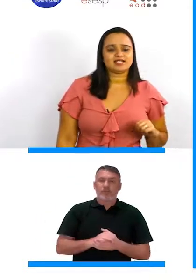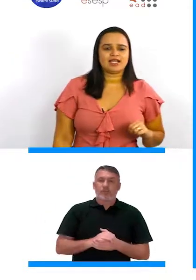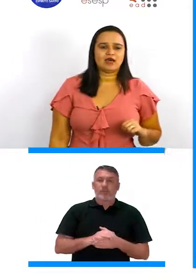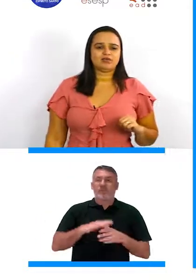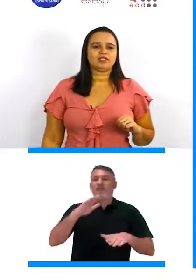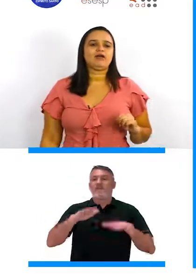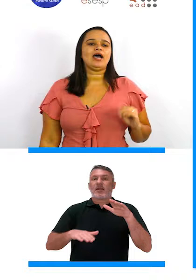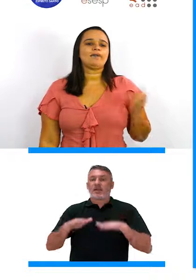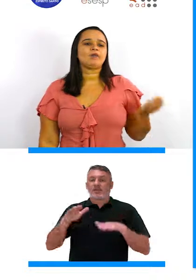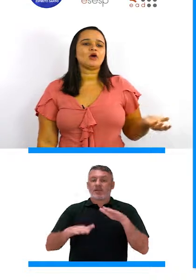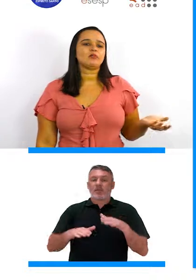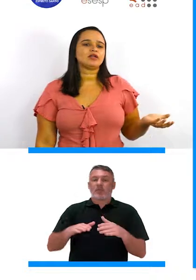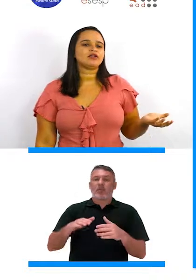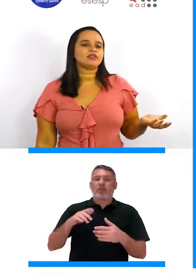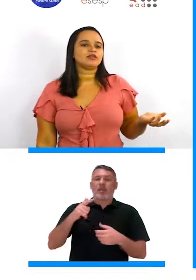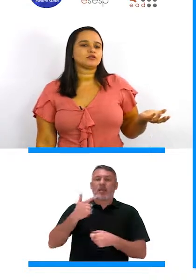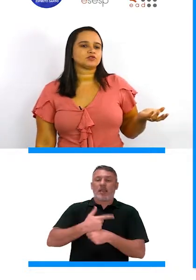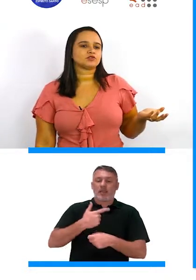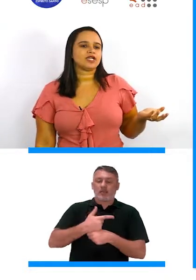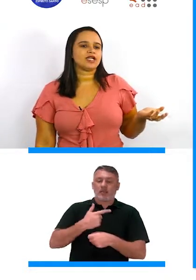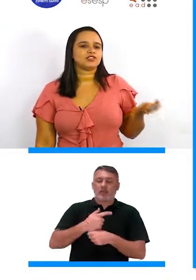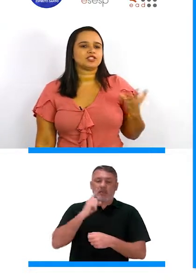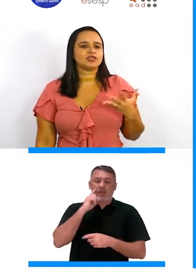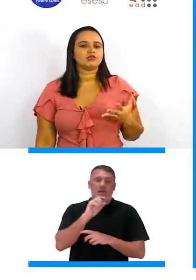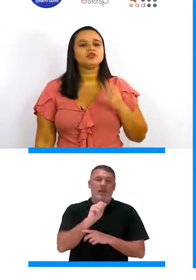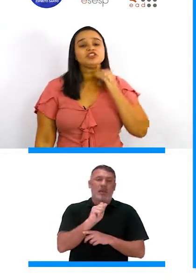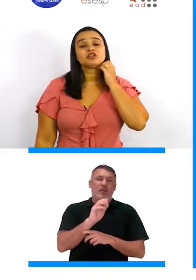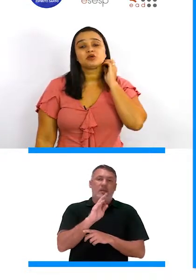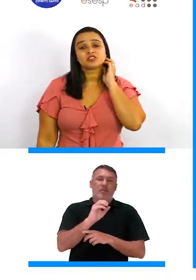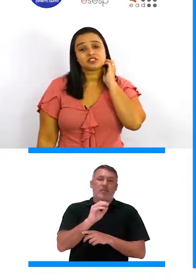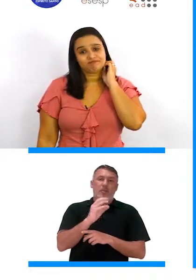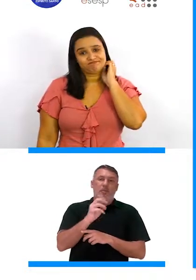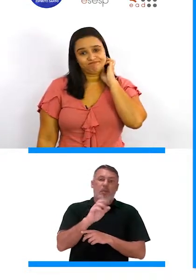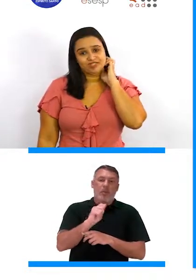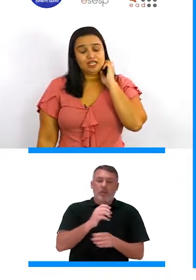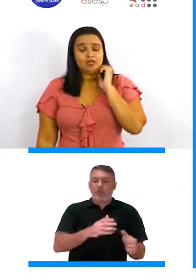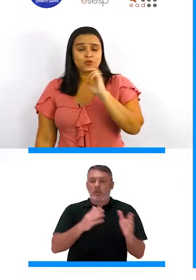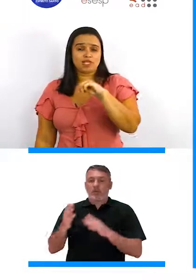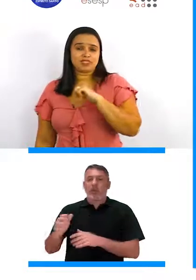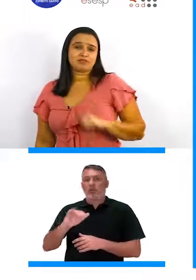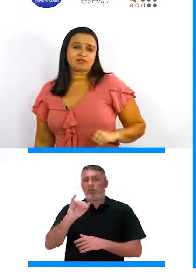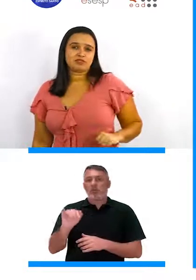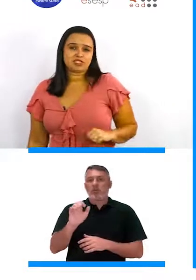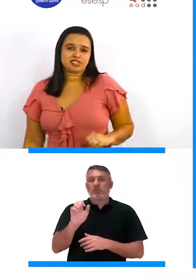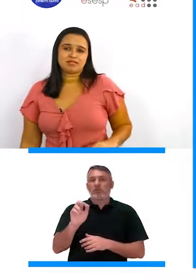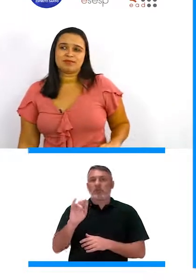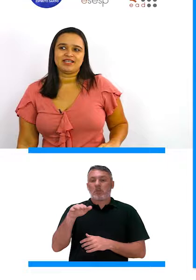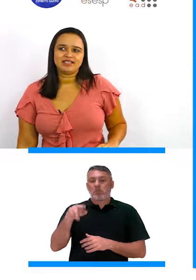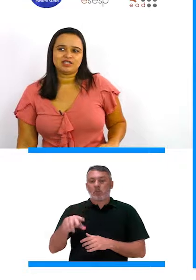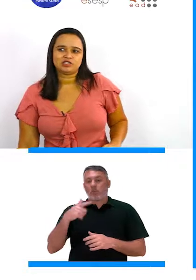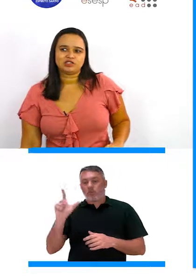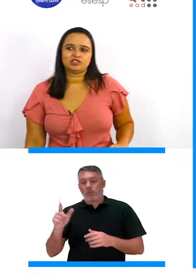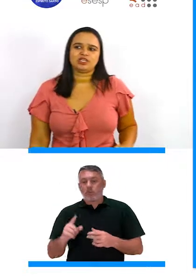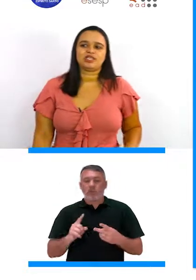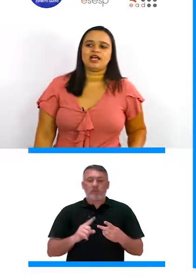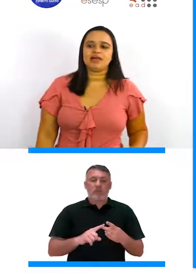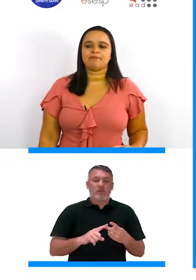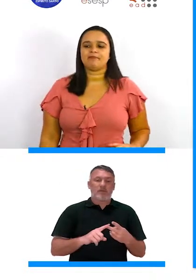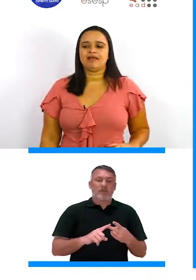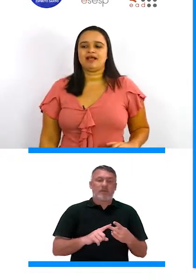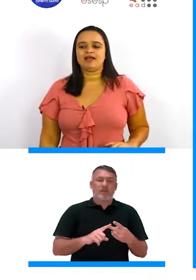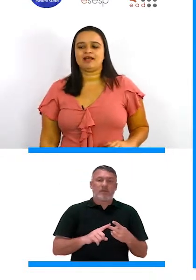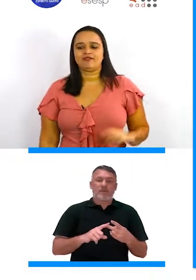variação lexical. Então, abóbora em alguns lugares, jerimum em outra. Um exemplo para vocês, na Bahia a gente